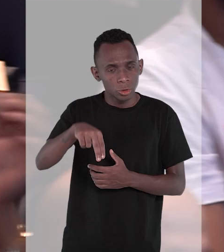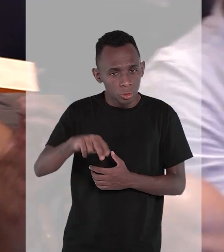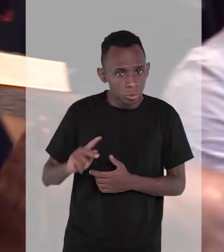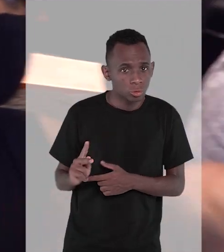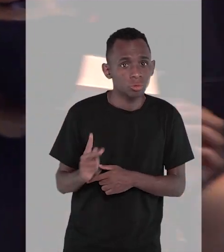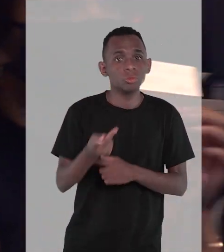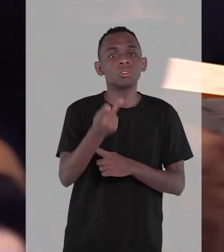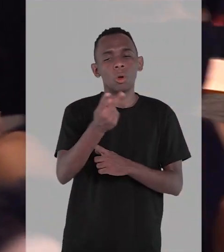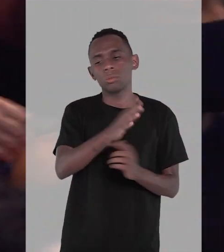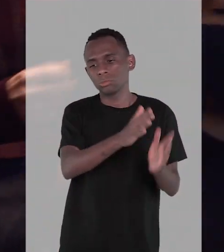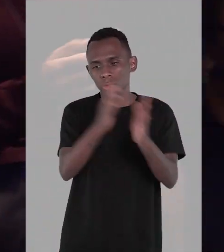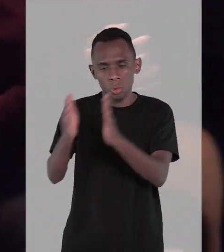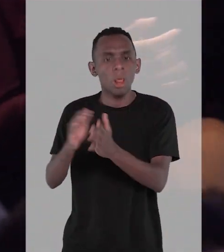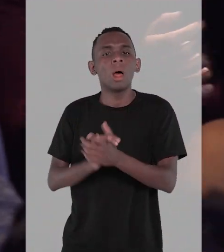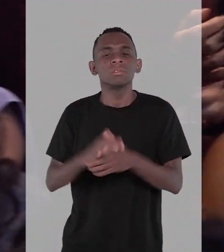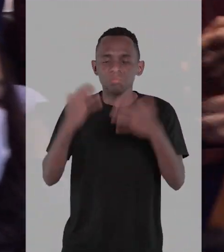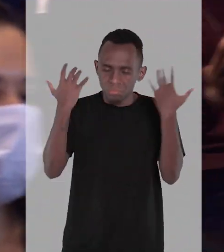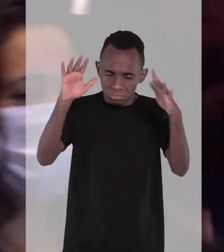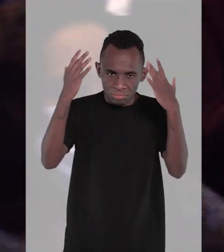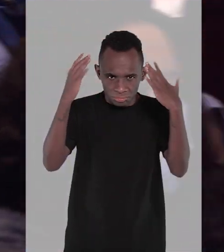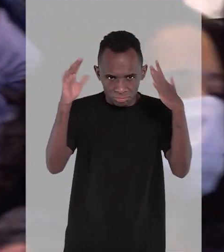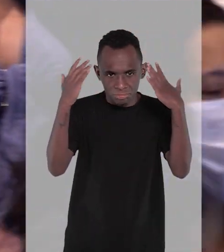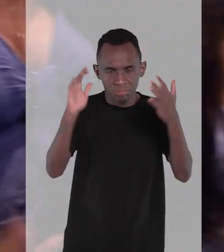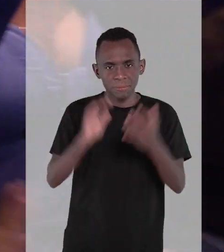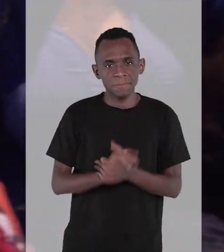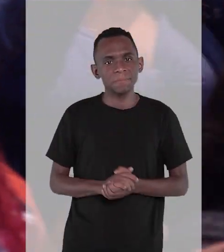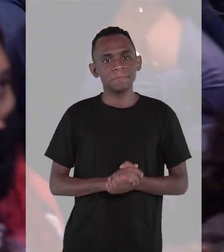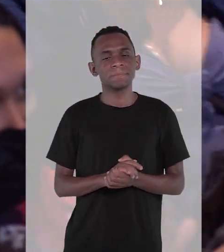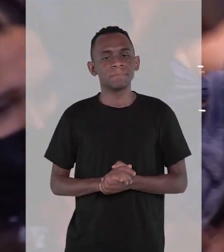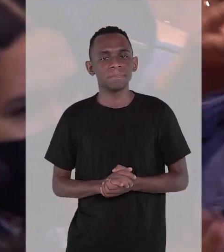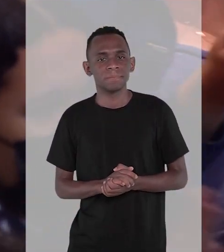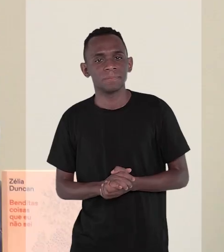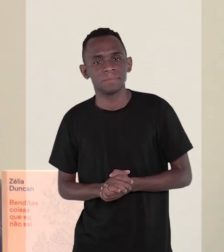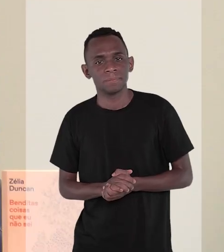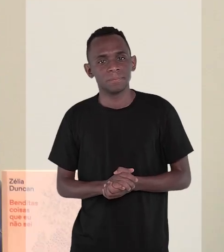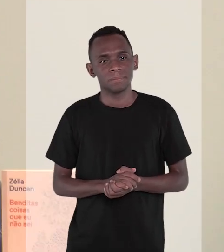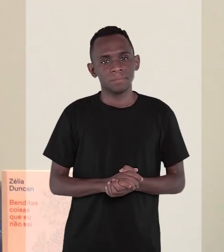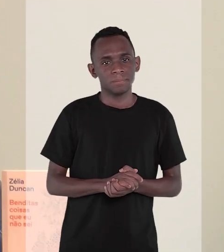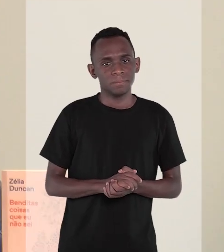Senhor John Ulloa também do lado dela. Super John.